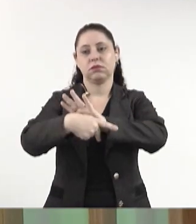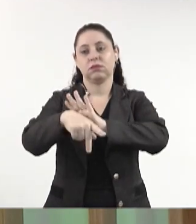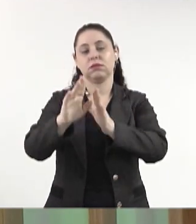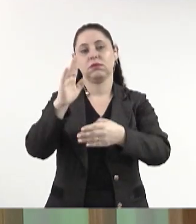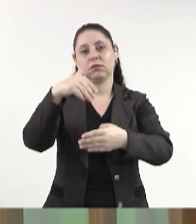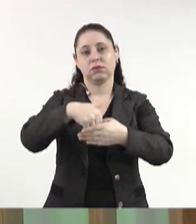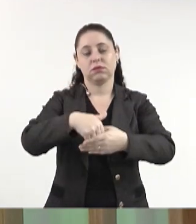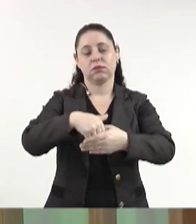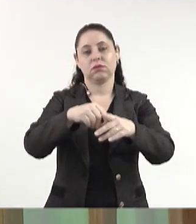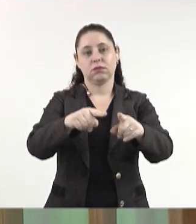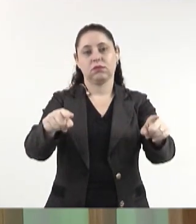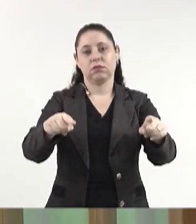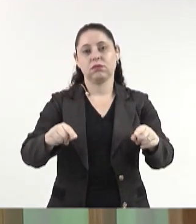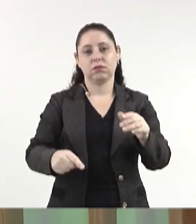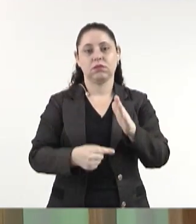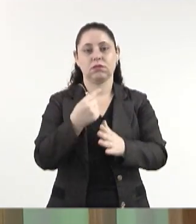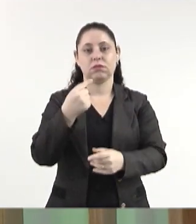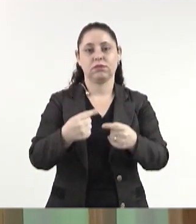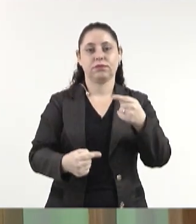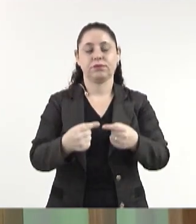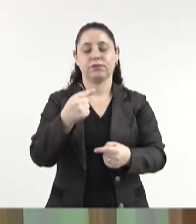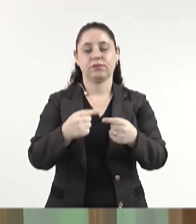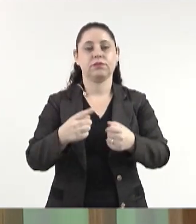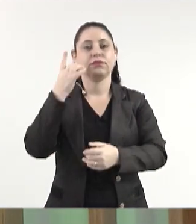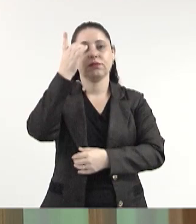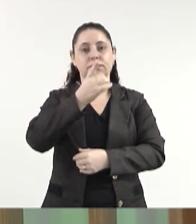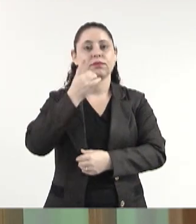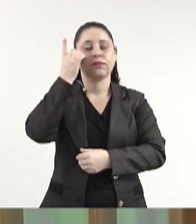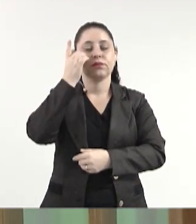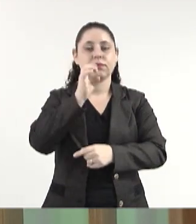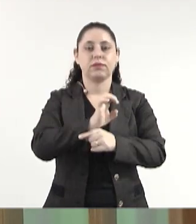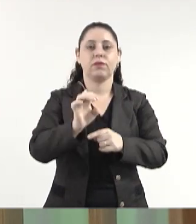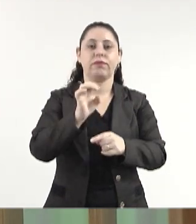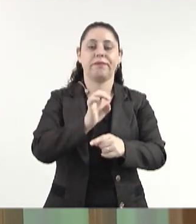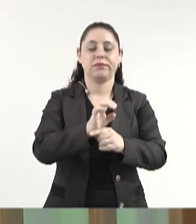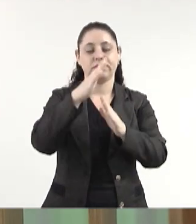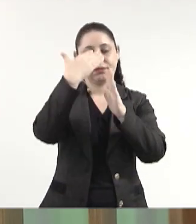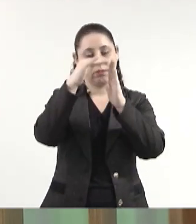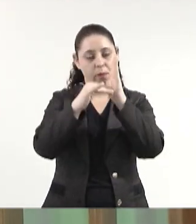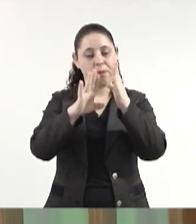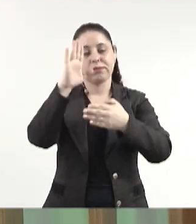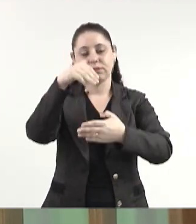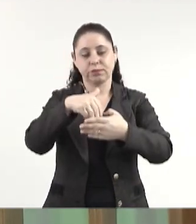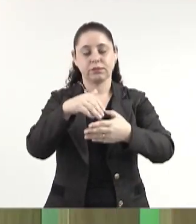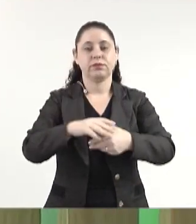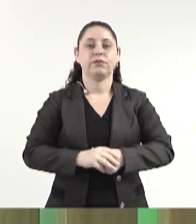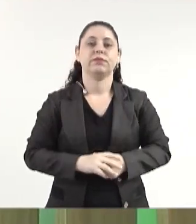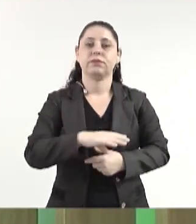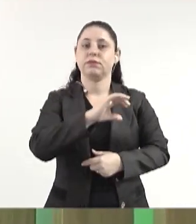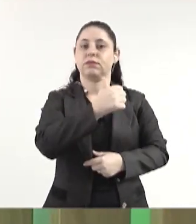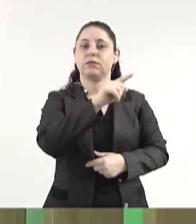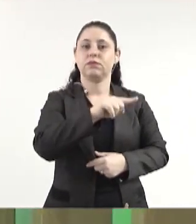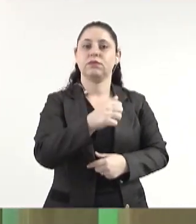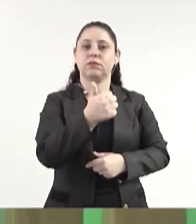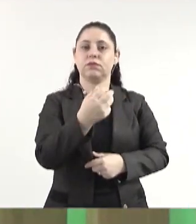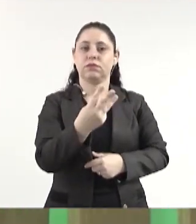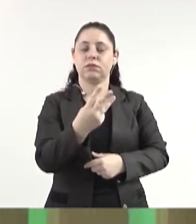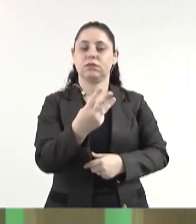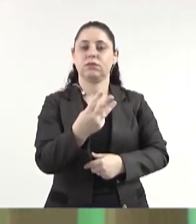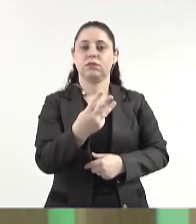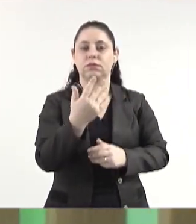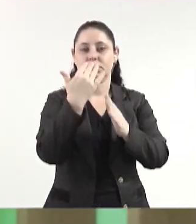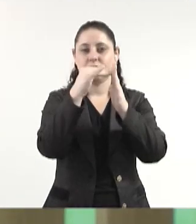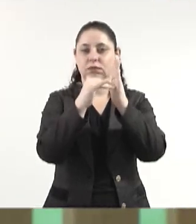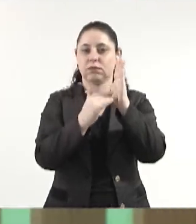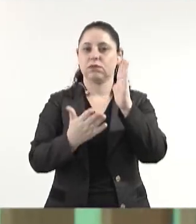para votação em primeira discussão pelos deputados estaduais na ordem do dia. 11h13, vamos falar da ordem do dia